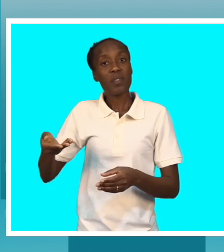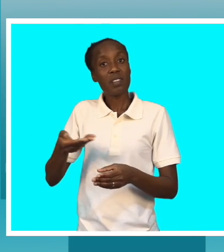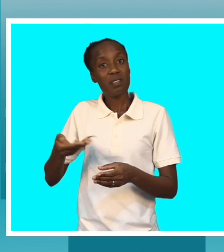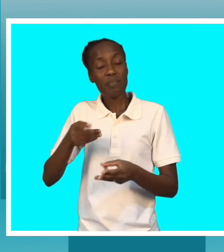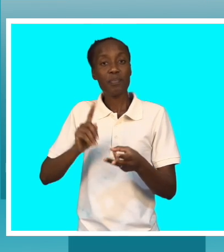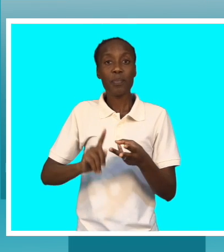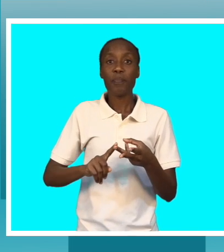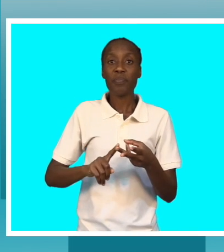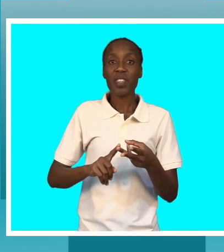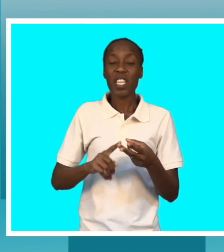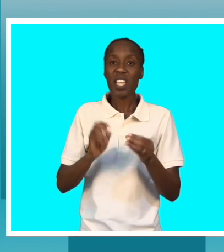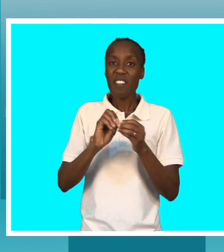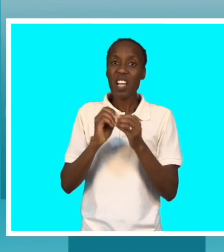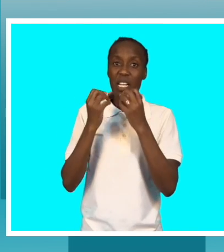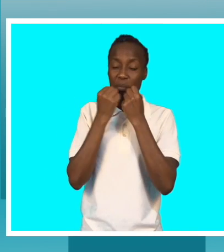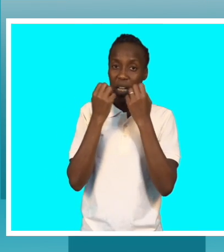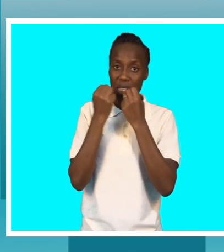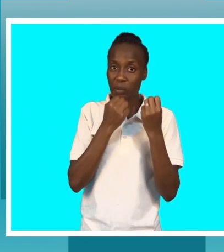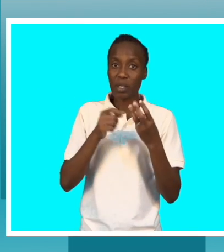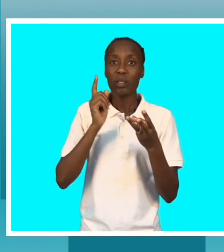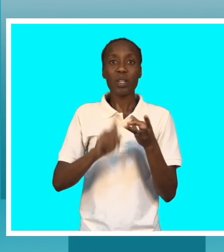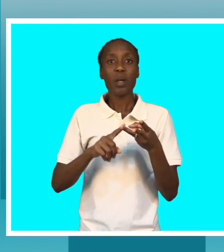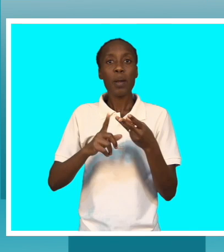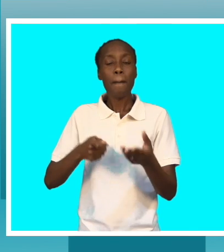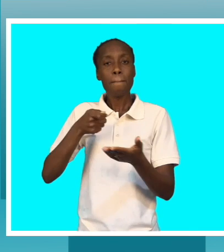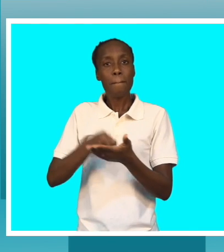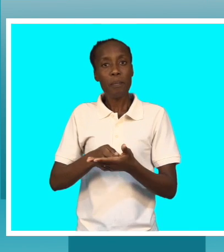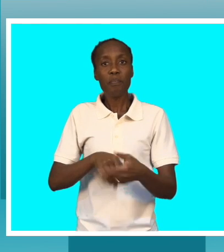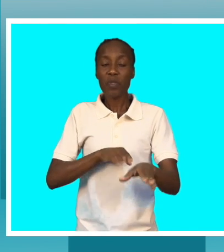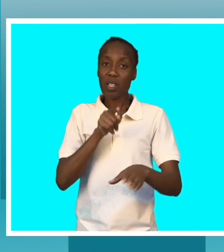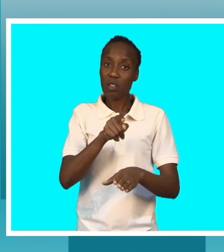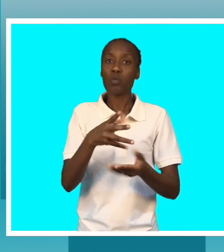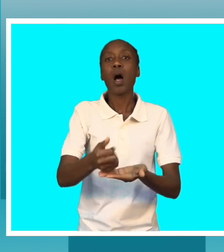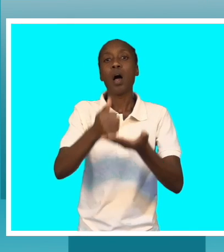Milho, como conseguir para comprar por causa dessa máquina, como me ajudar.